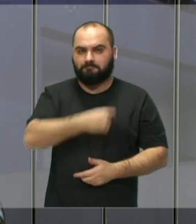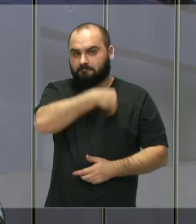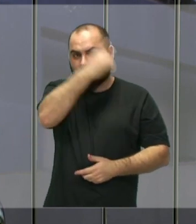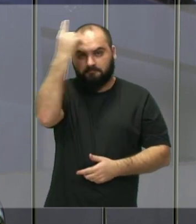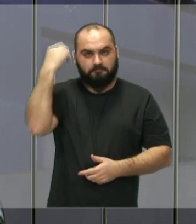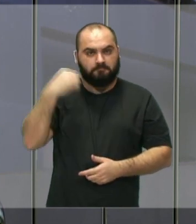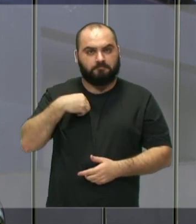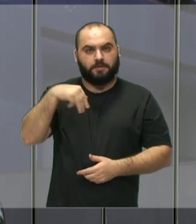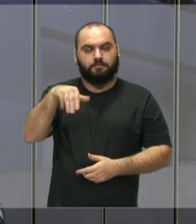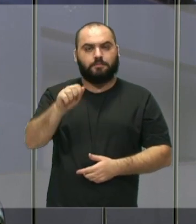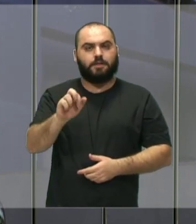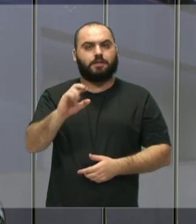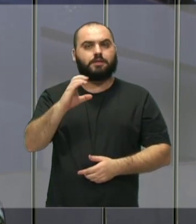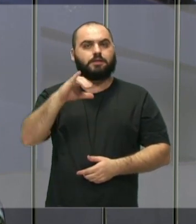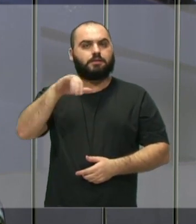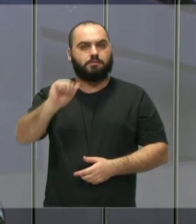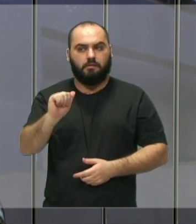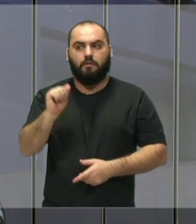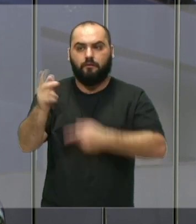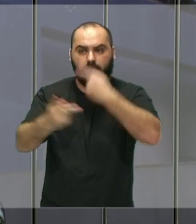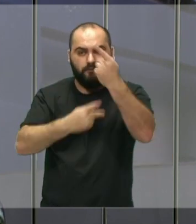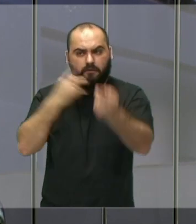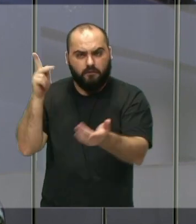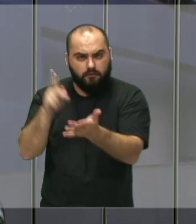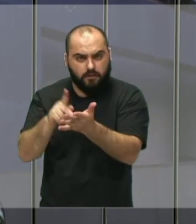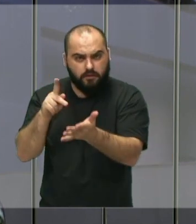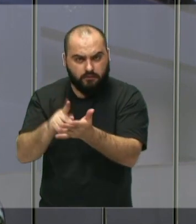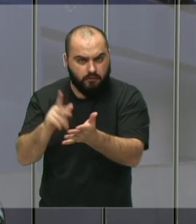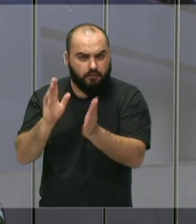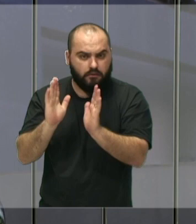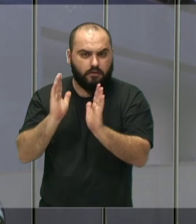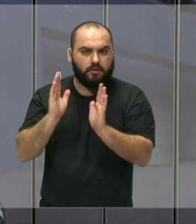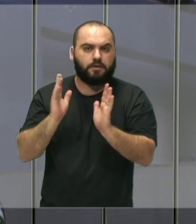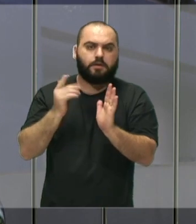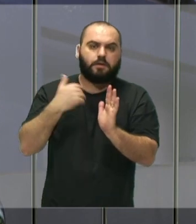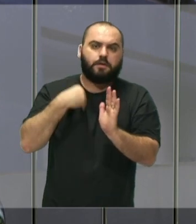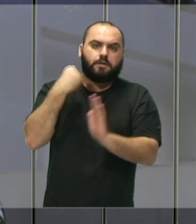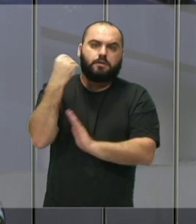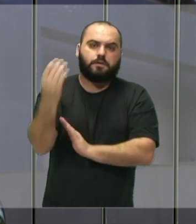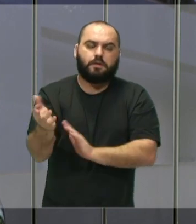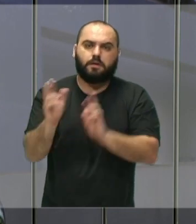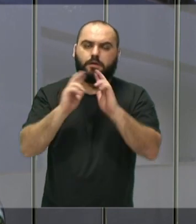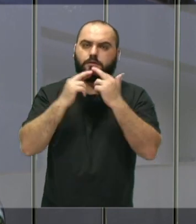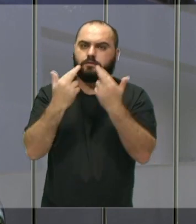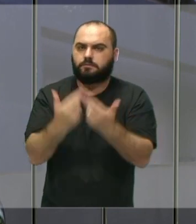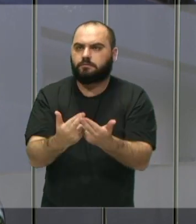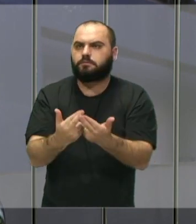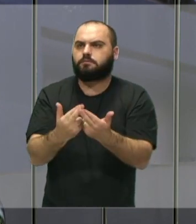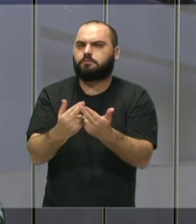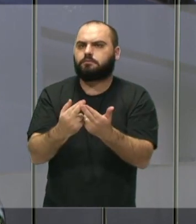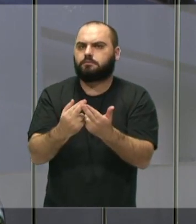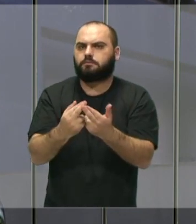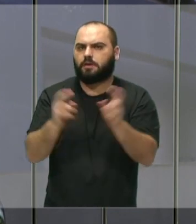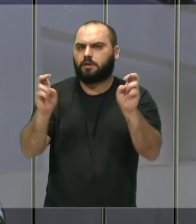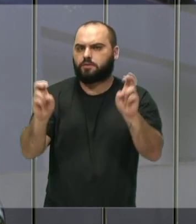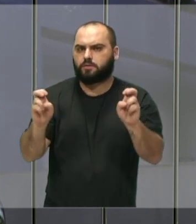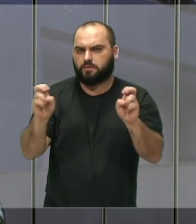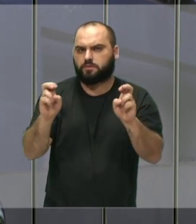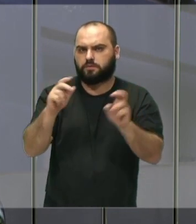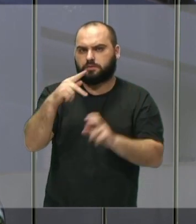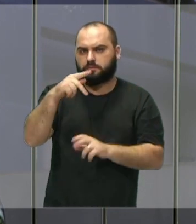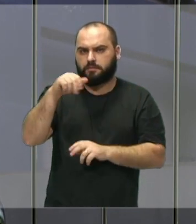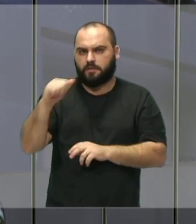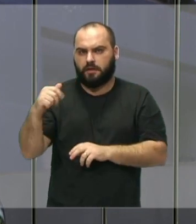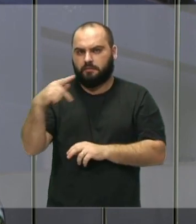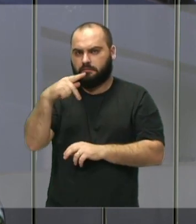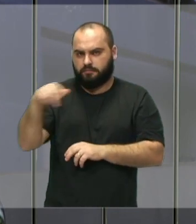muito solícita quando a gente frisou muito, né? Eu levei na reunião alguma situação até sobre o nosso Papa, e o nosso